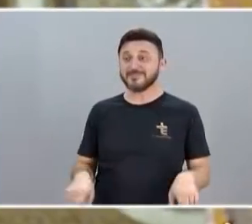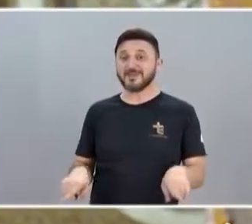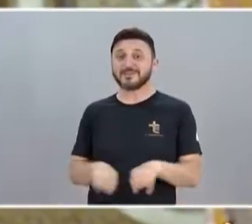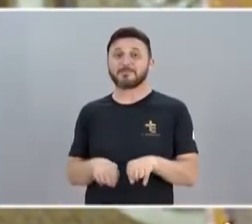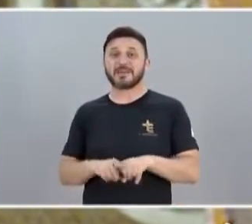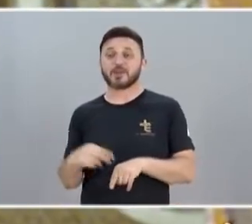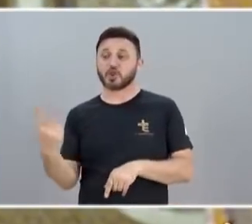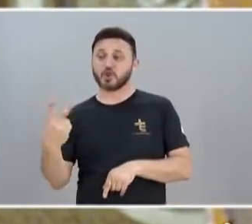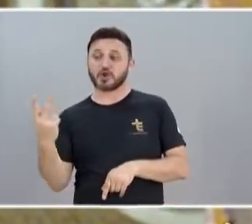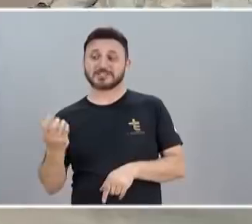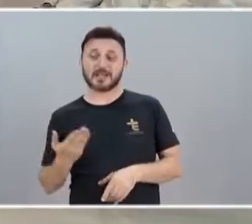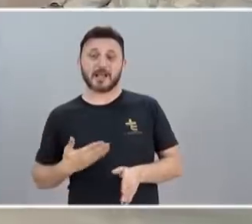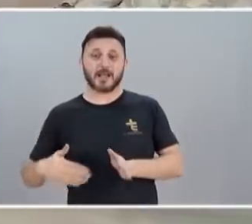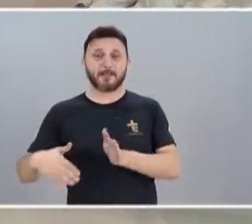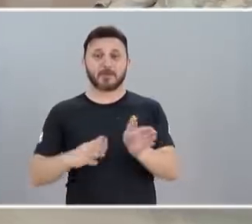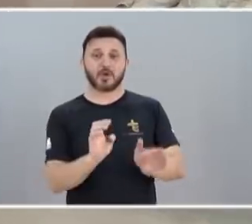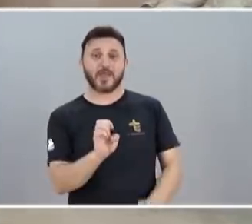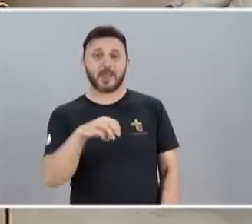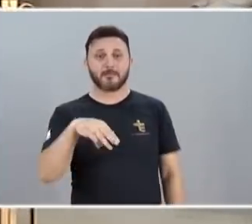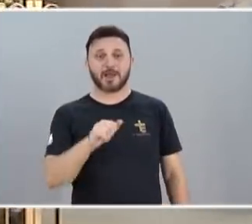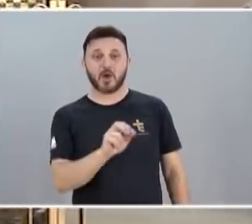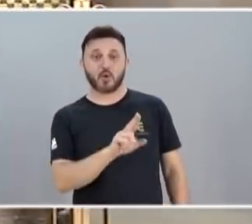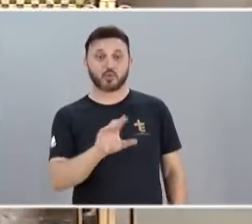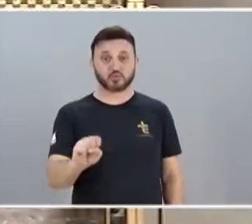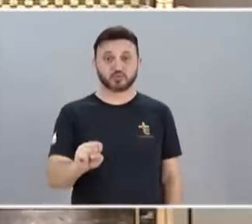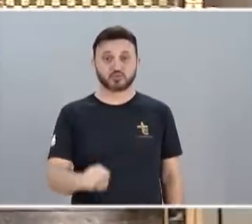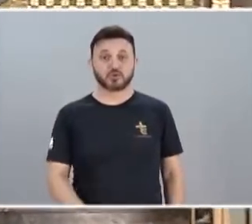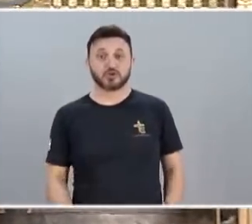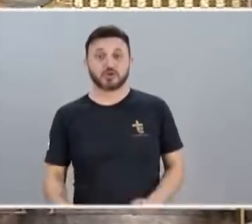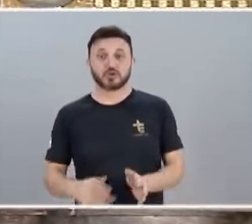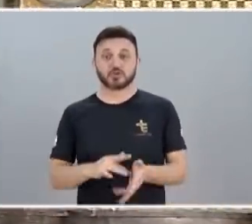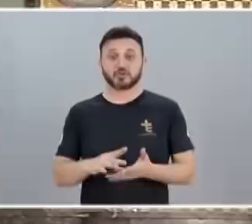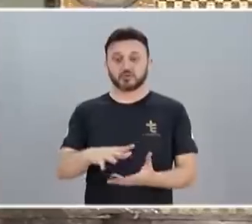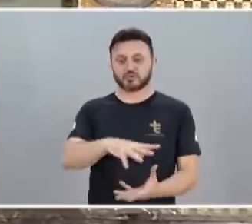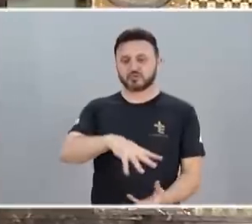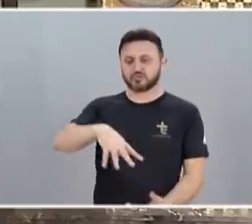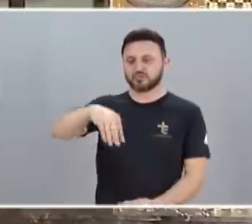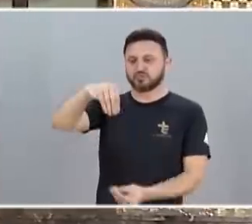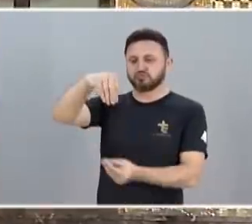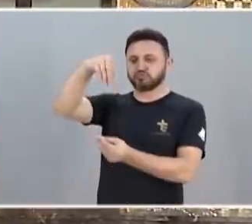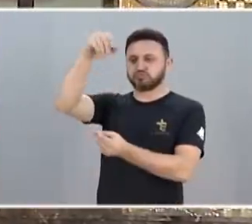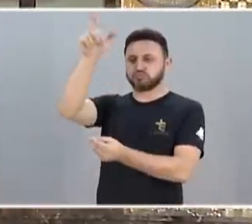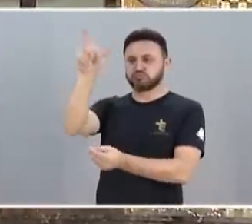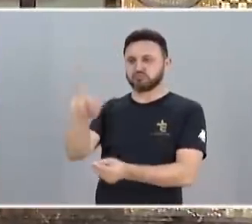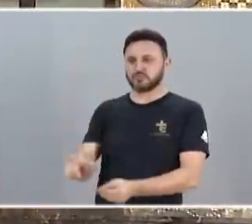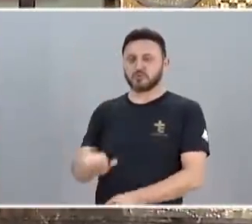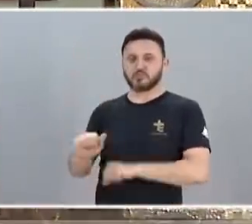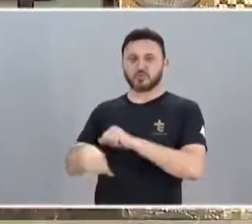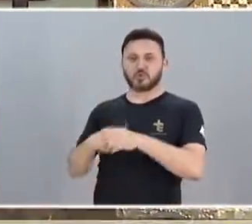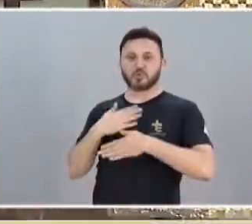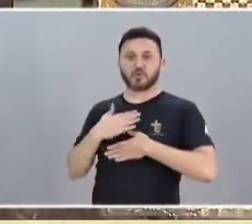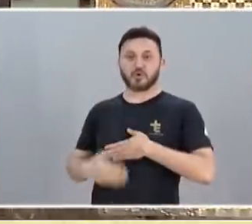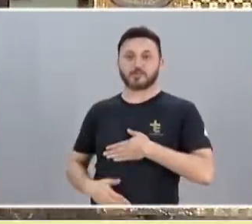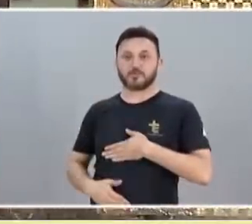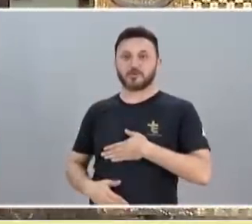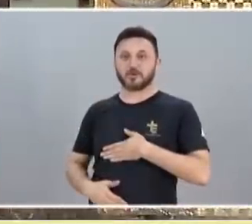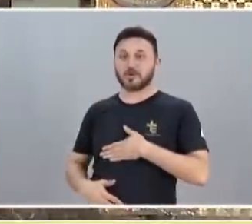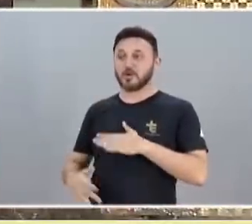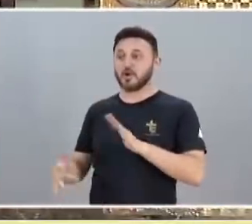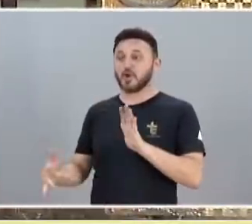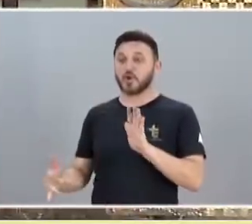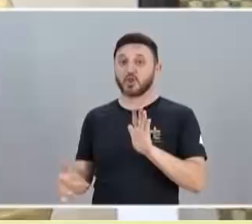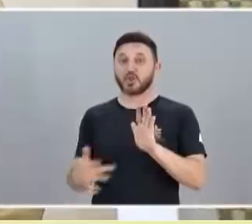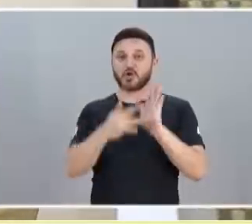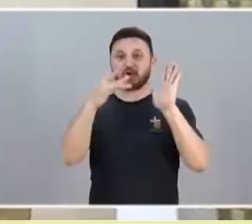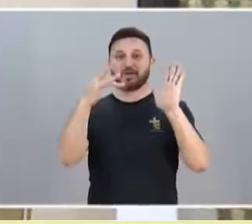apóstolos. Mostrou aquele vulto, se materializou e disse, toque na minha mão. Tocaram